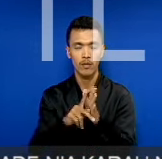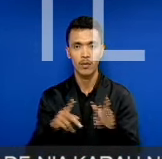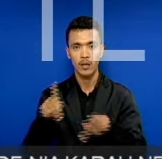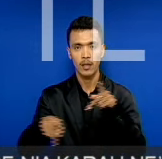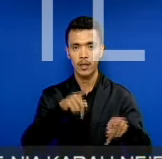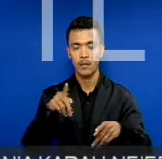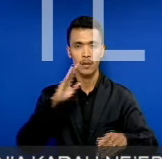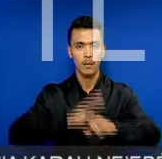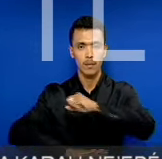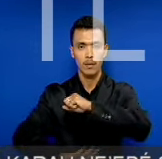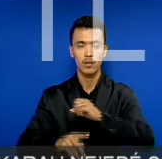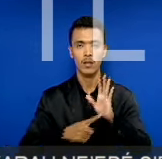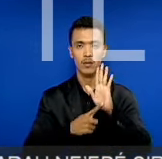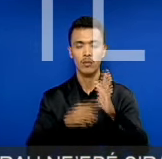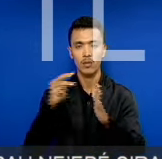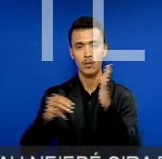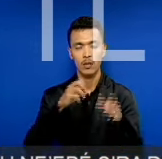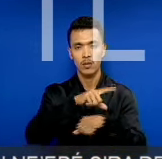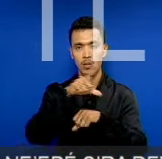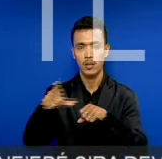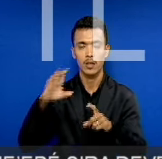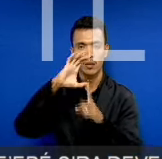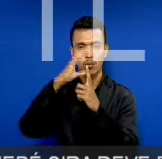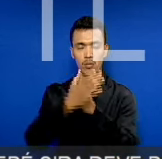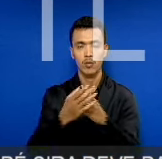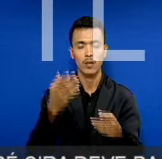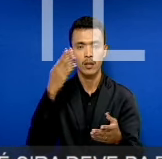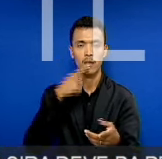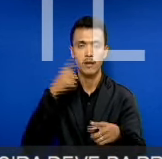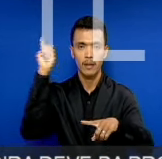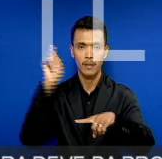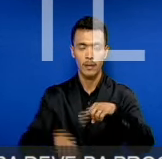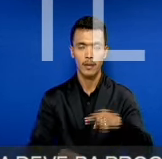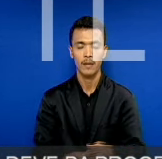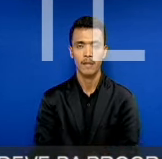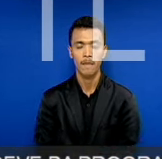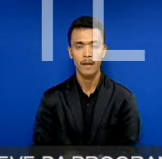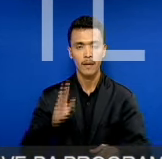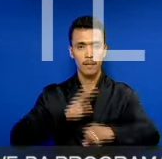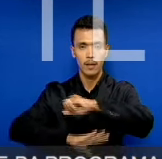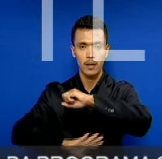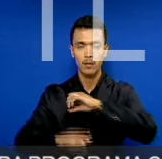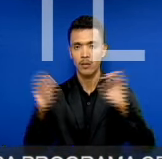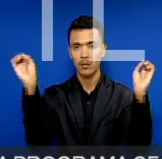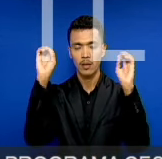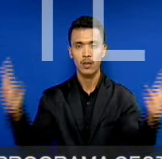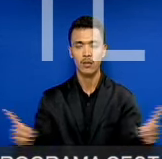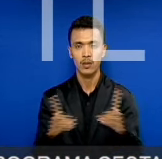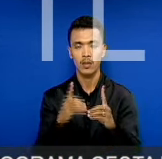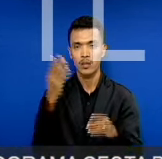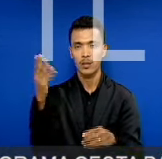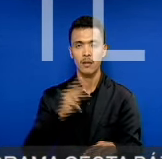remédio social, idane ita cultura timor niña magidane eka. Nela bele, parto nela usfain acontece iha natarbora,